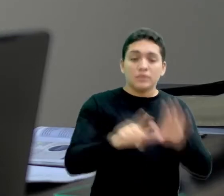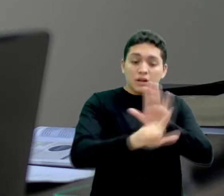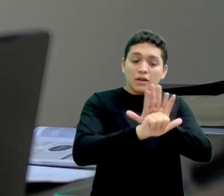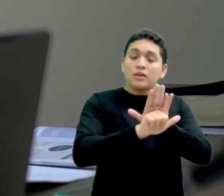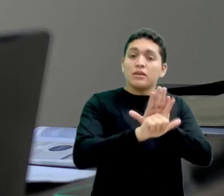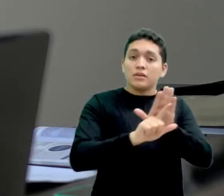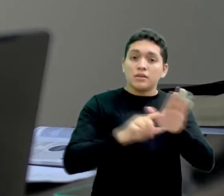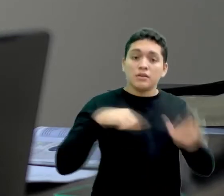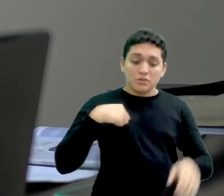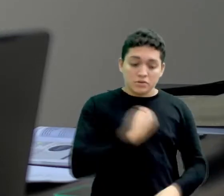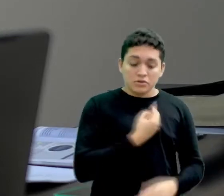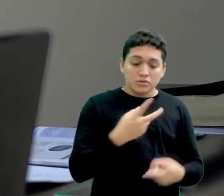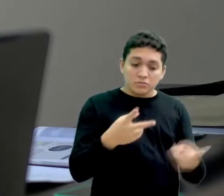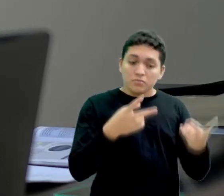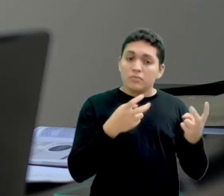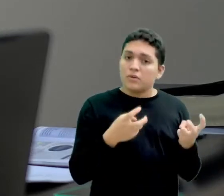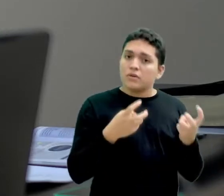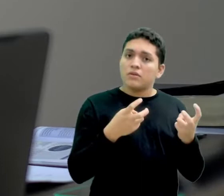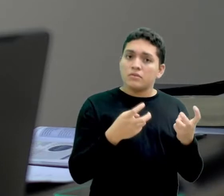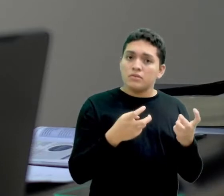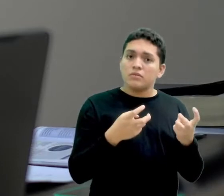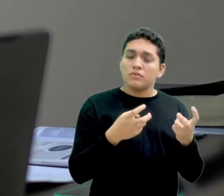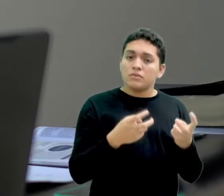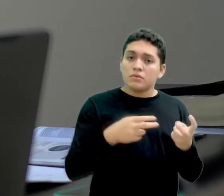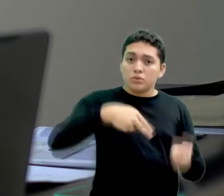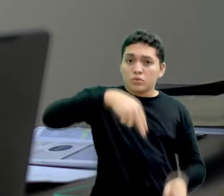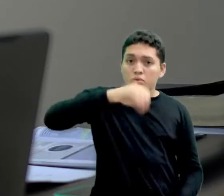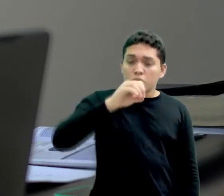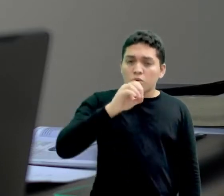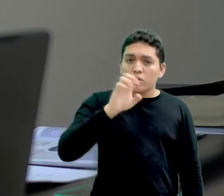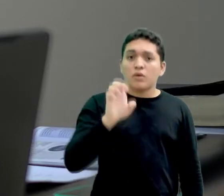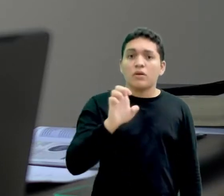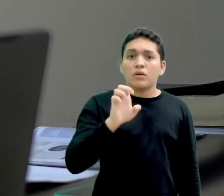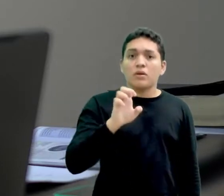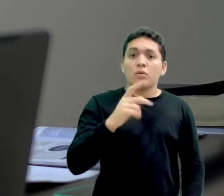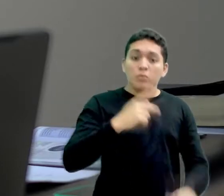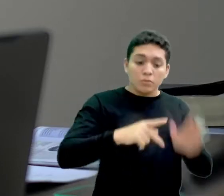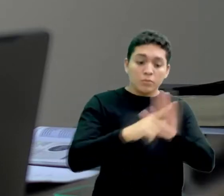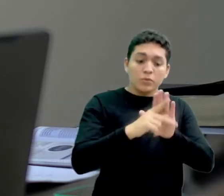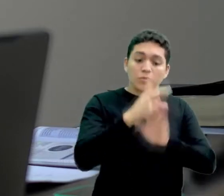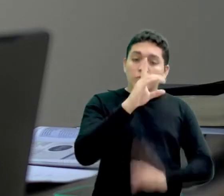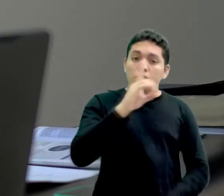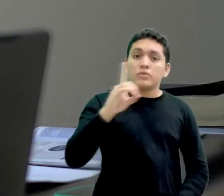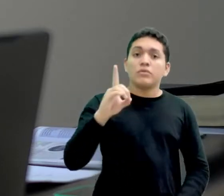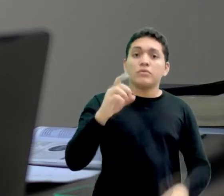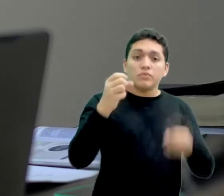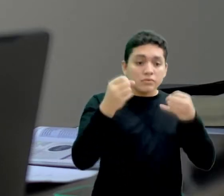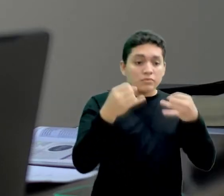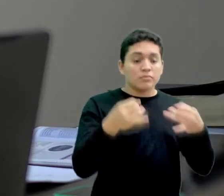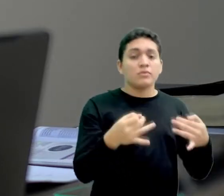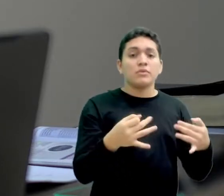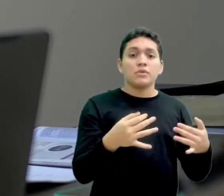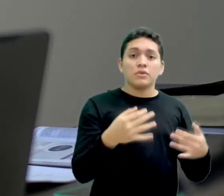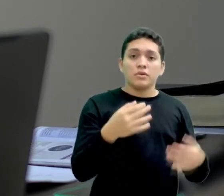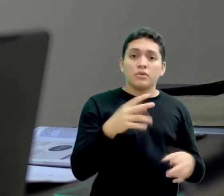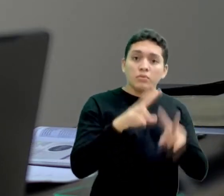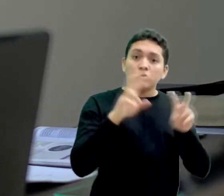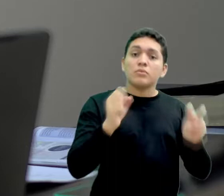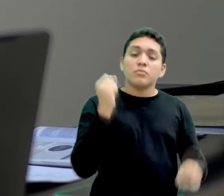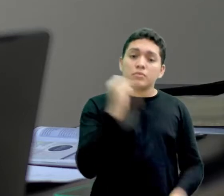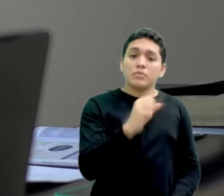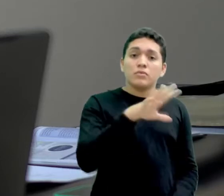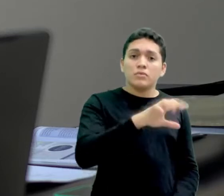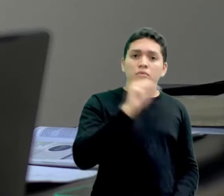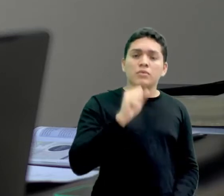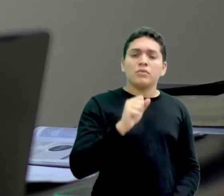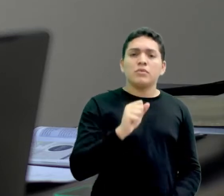lá no episódio lá com Noé, né, em que o próprio Deus vai falar acerca do homicídio, né? Lá em Gênesis